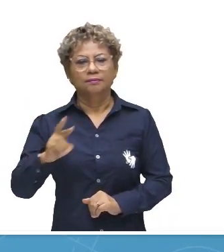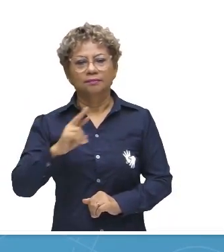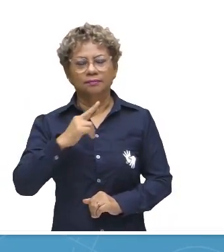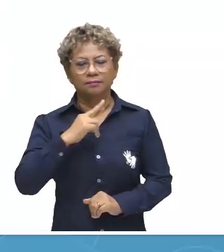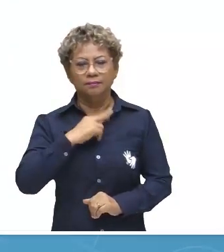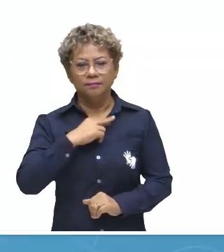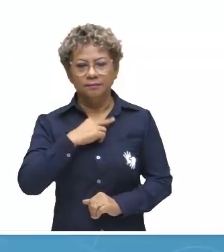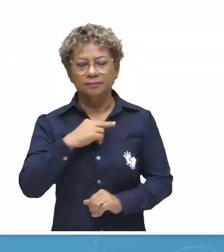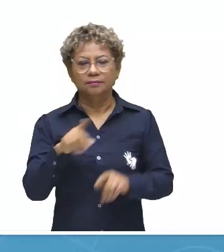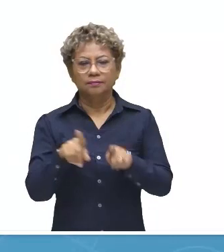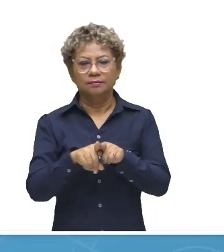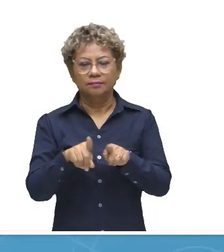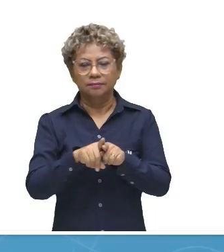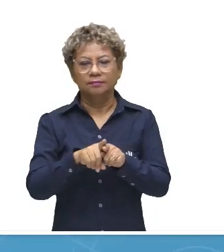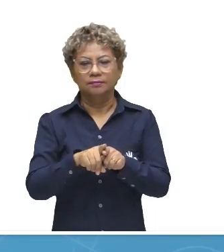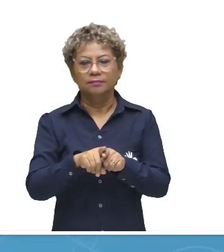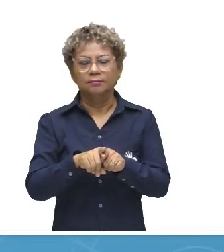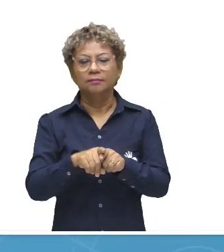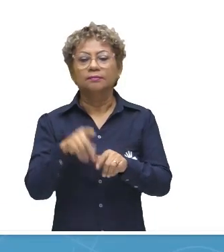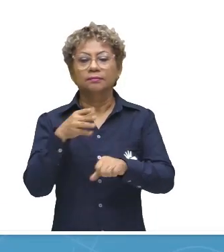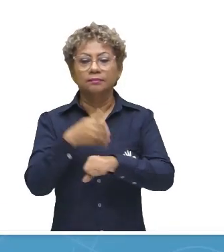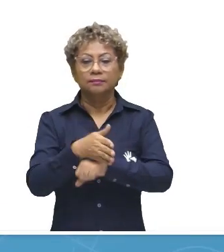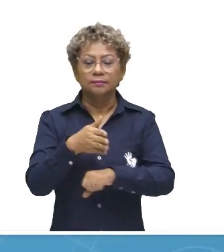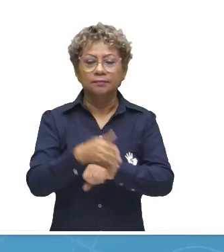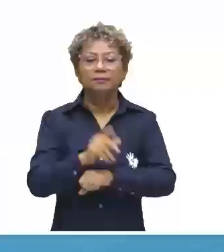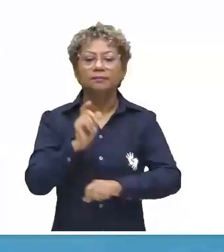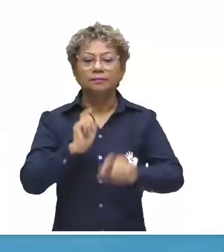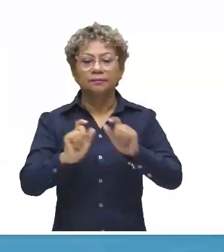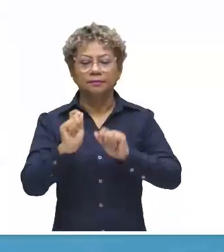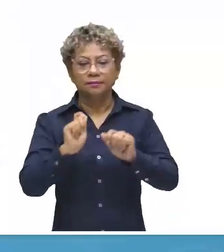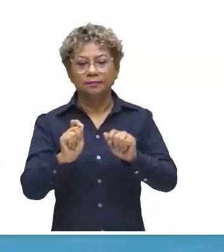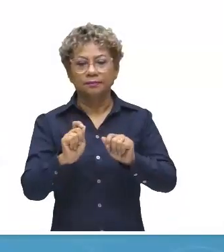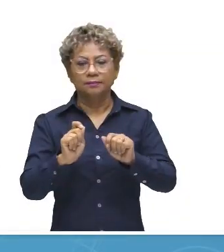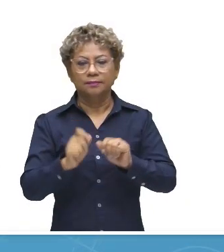Quem mais está participando aqui conosco?